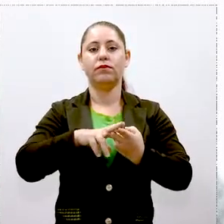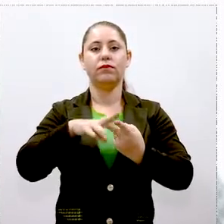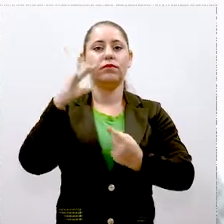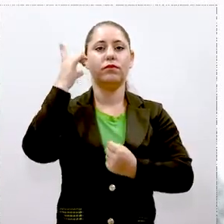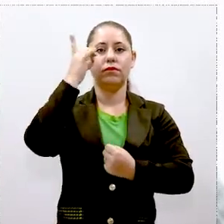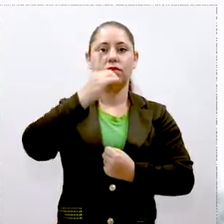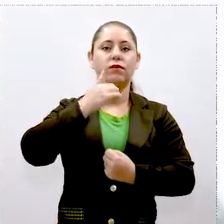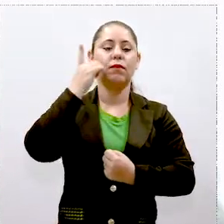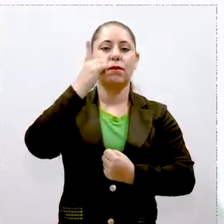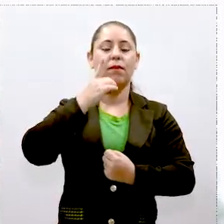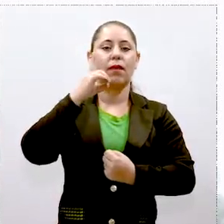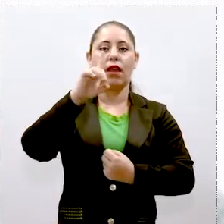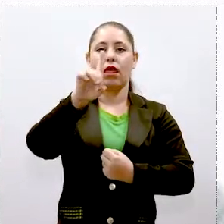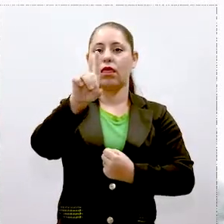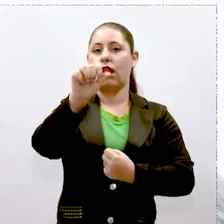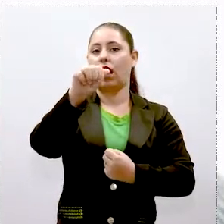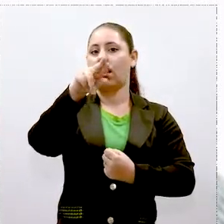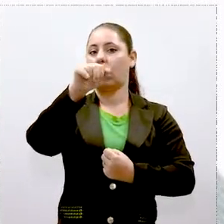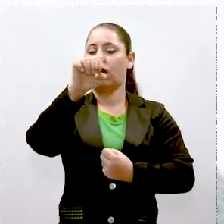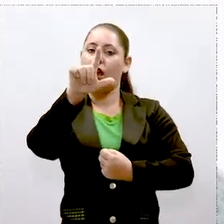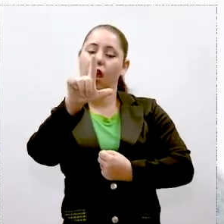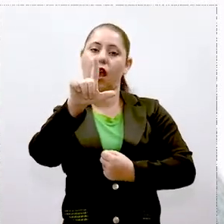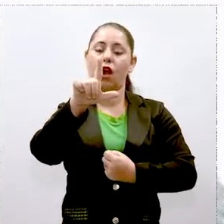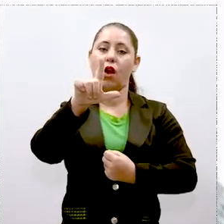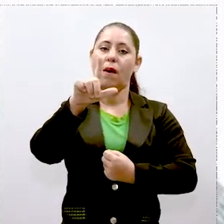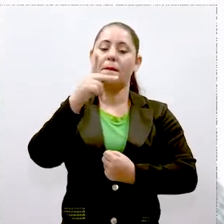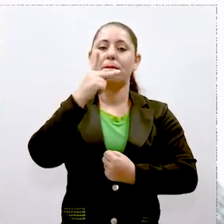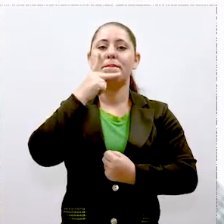Daniel Silveira, do PSL.